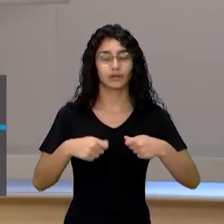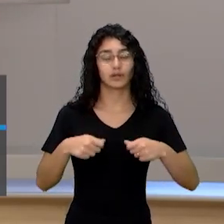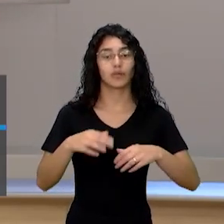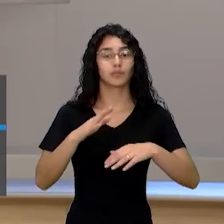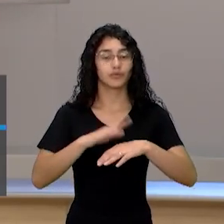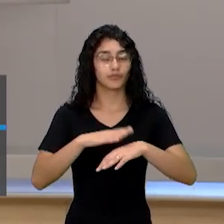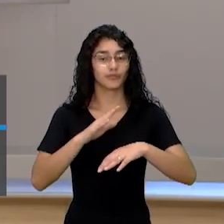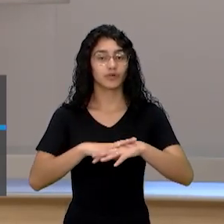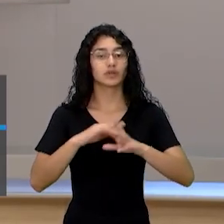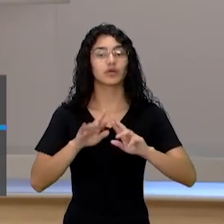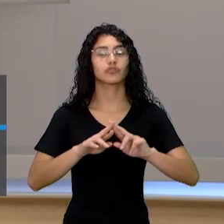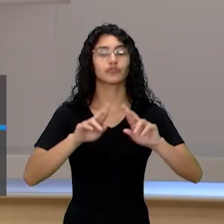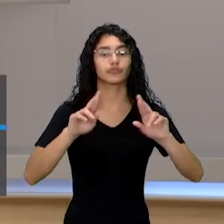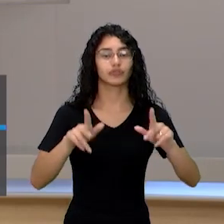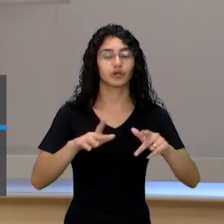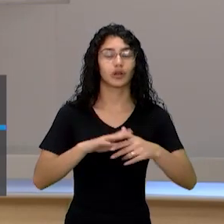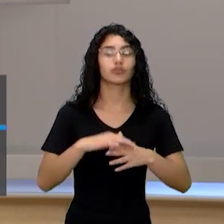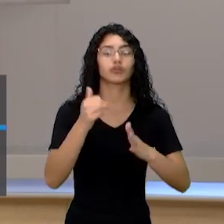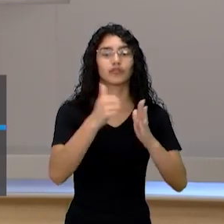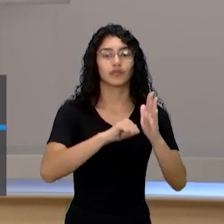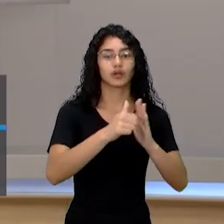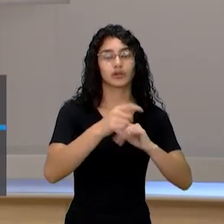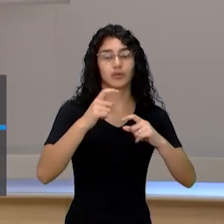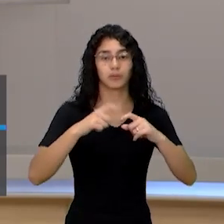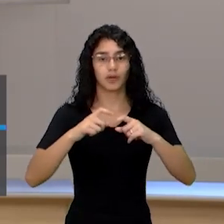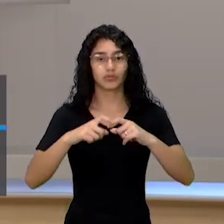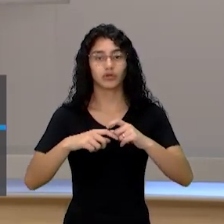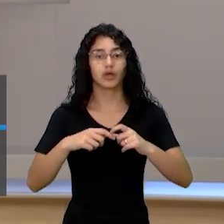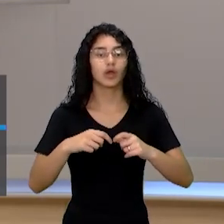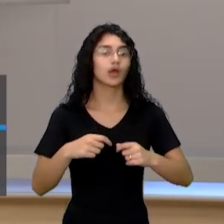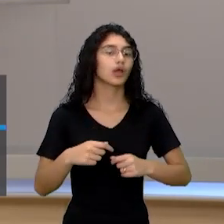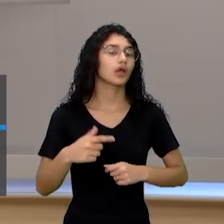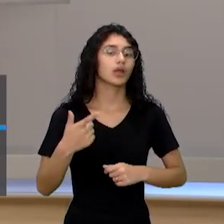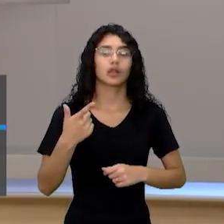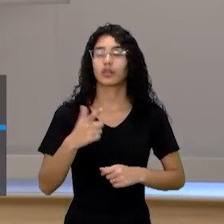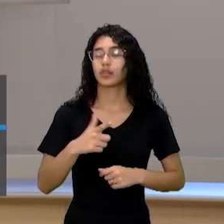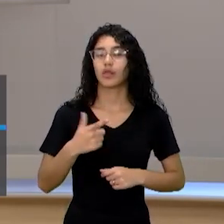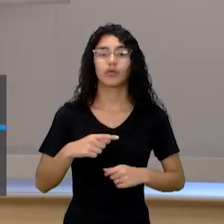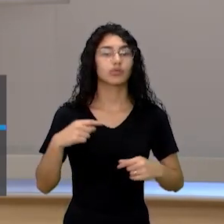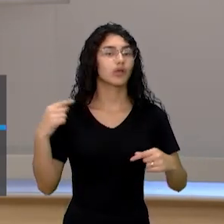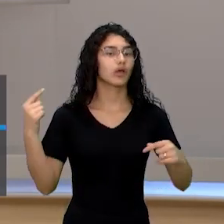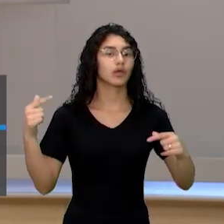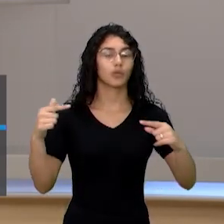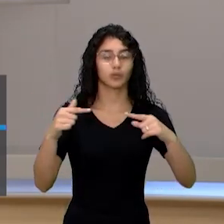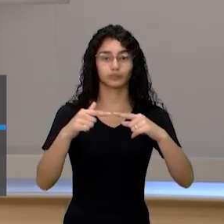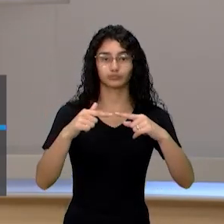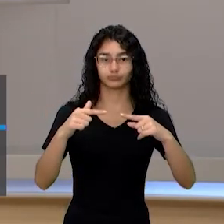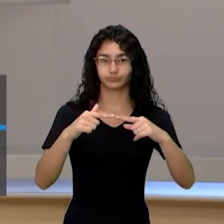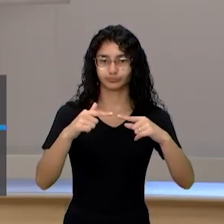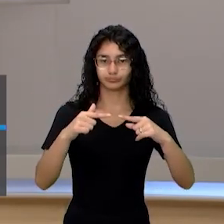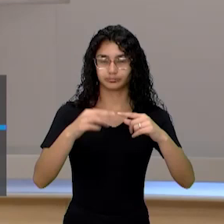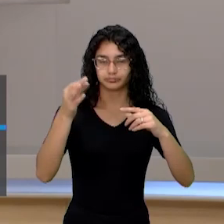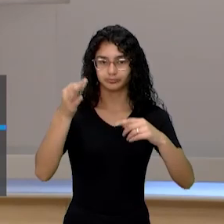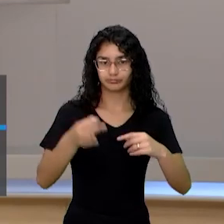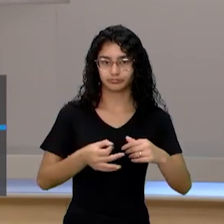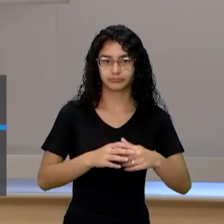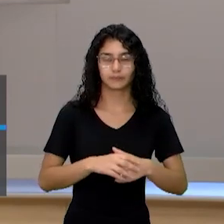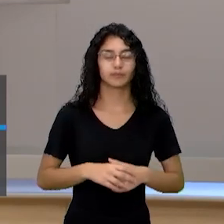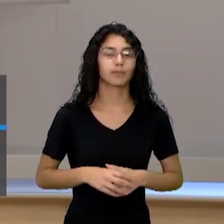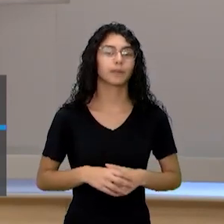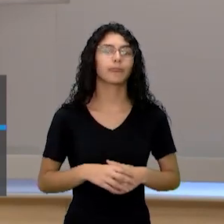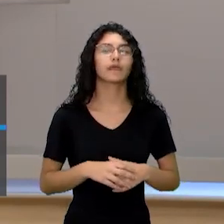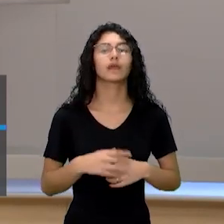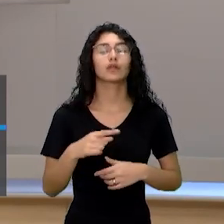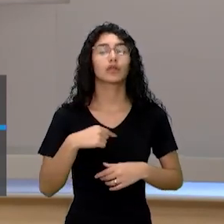pedagógica diferente da avaliação médica, que não tem aí uma ligação direta nas estratégias pedagógicas que a